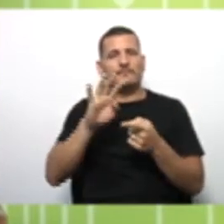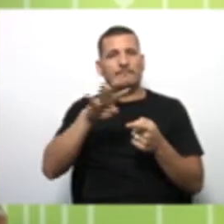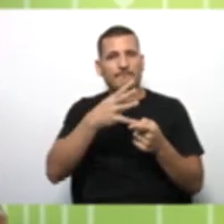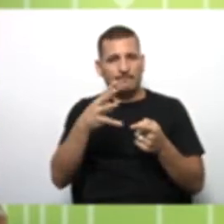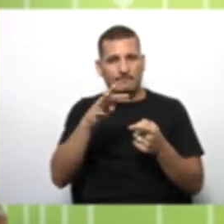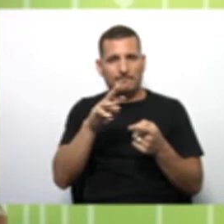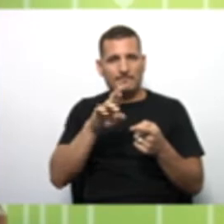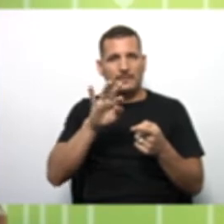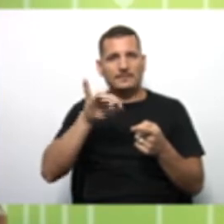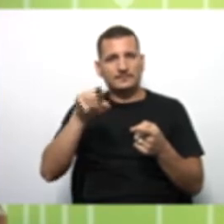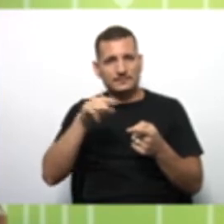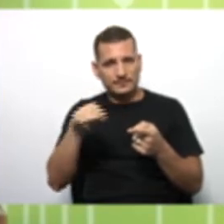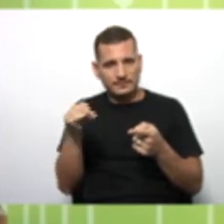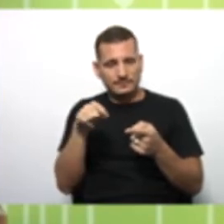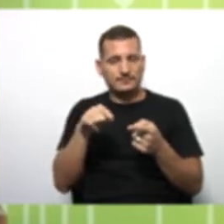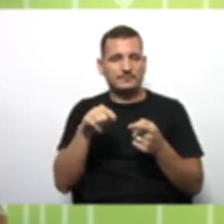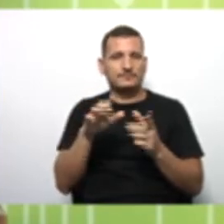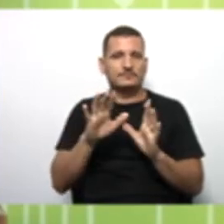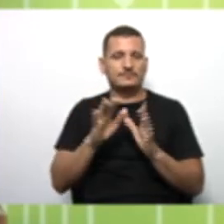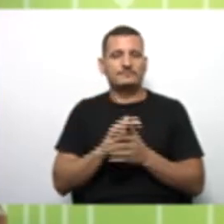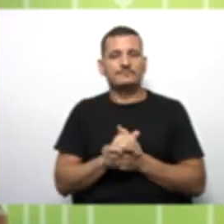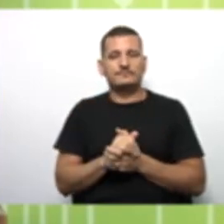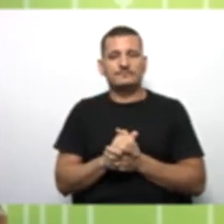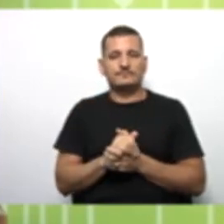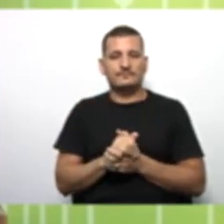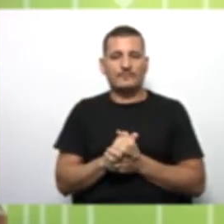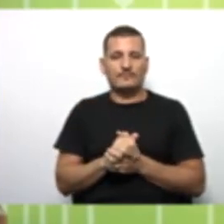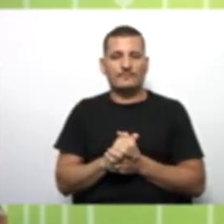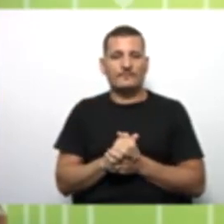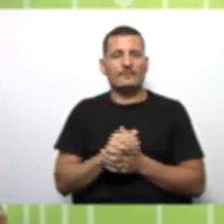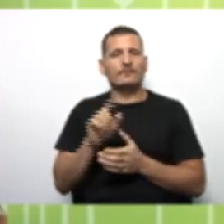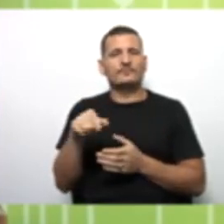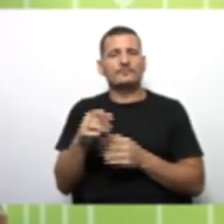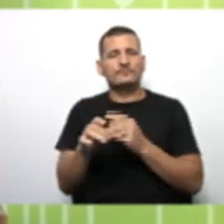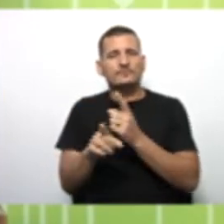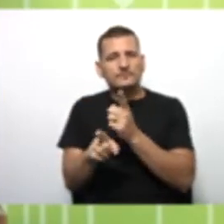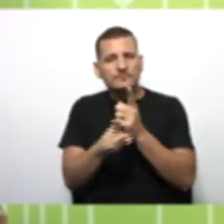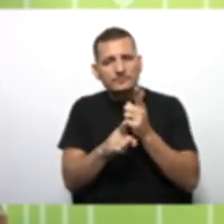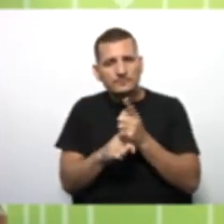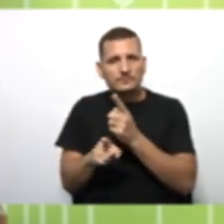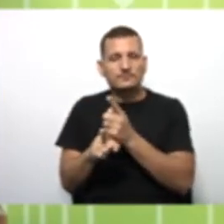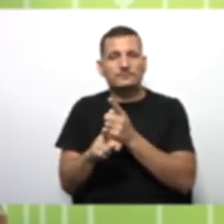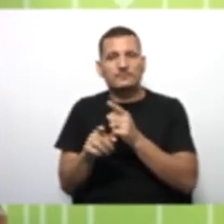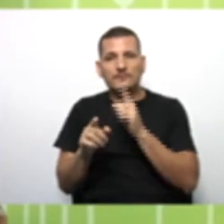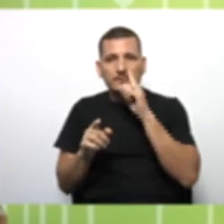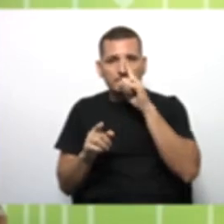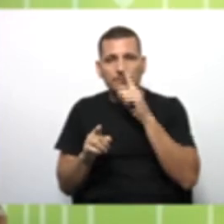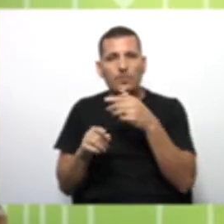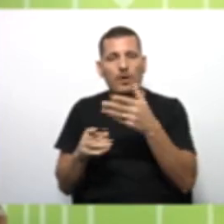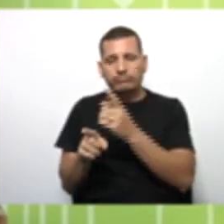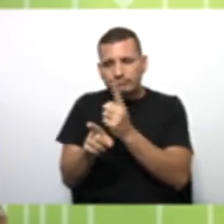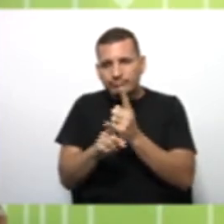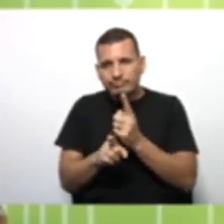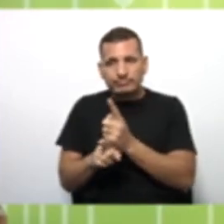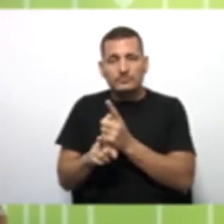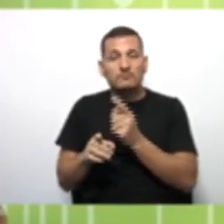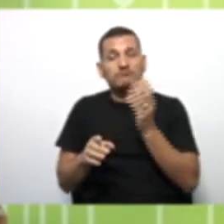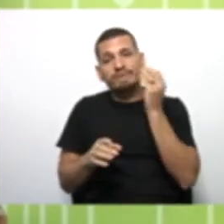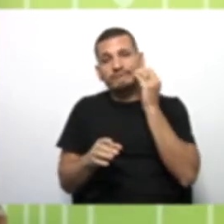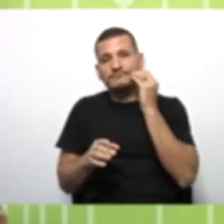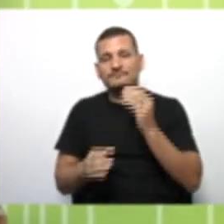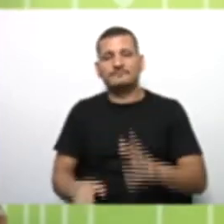Olá, meus amigos e minhas amigas, estamos aqui de volta. Eu vou pedir para que vocês segurem um pouquinho aí as atividades, a gente vai já